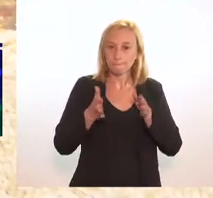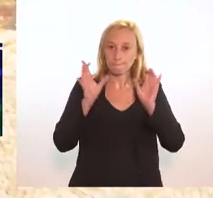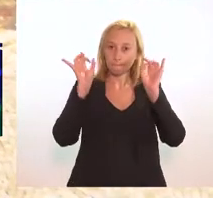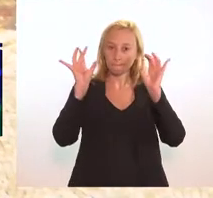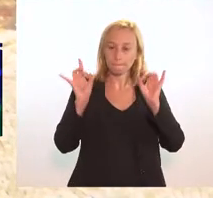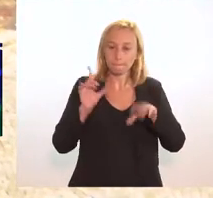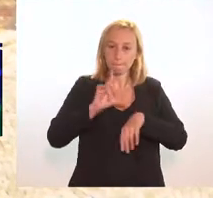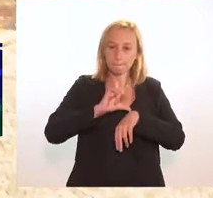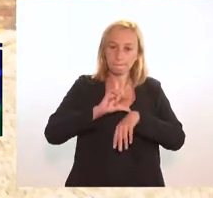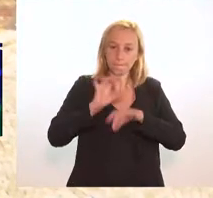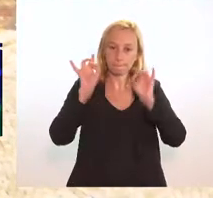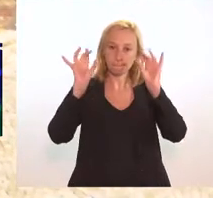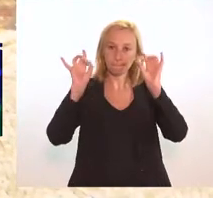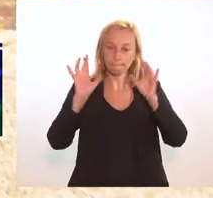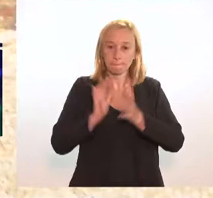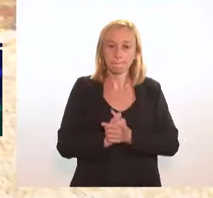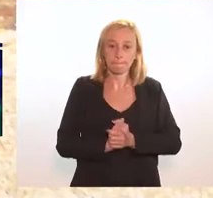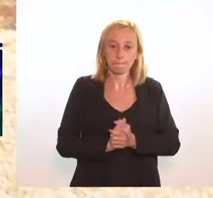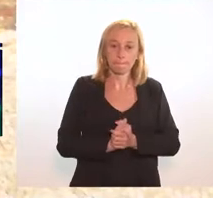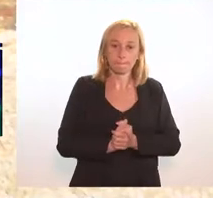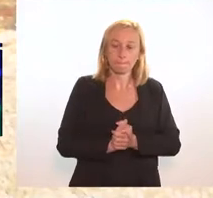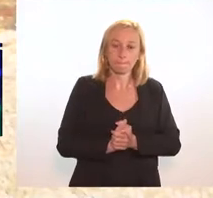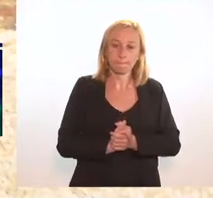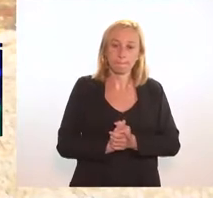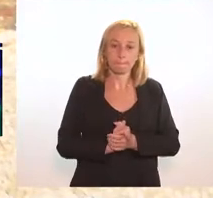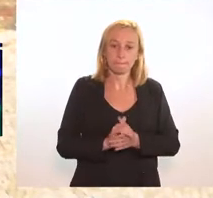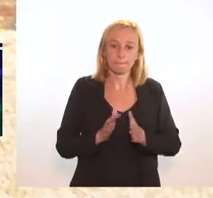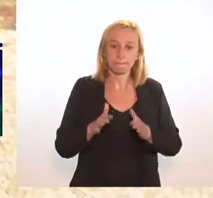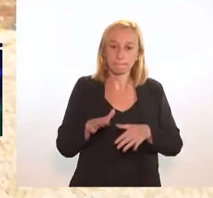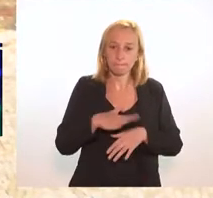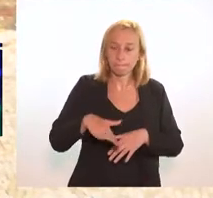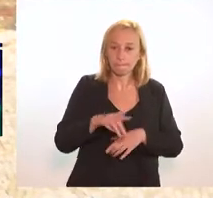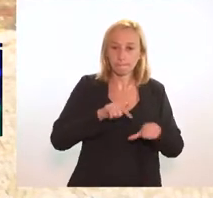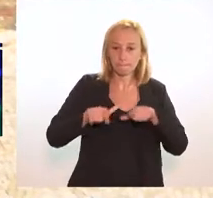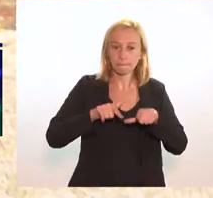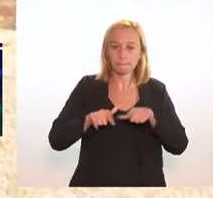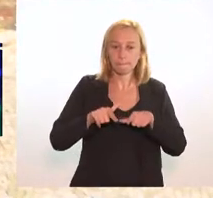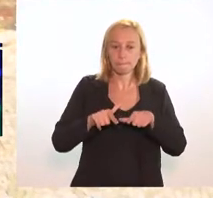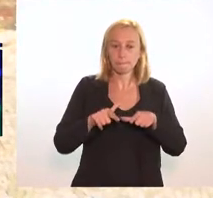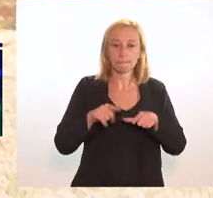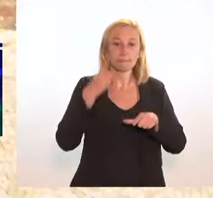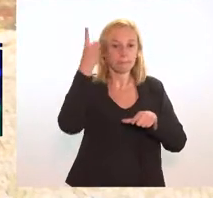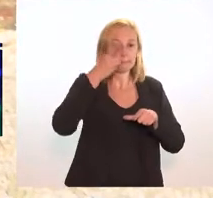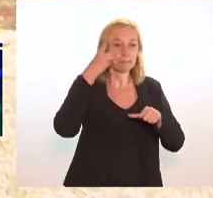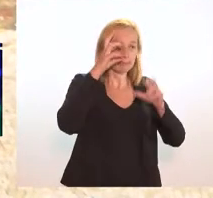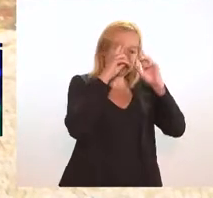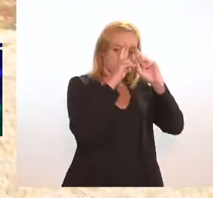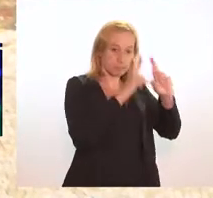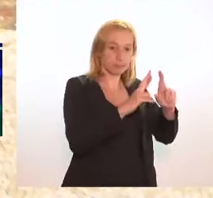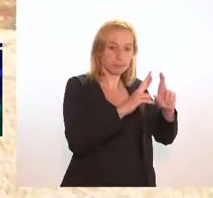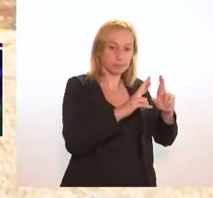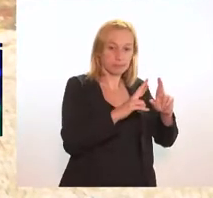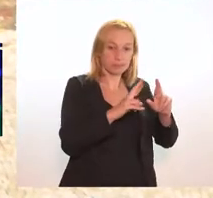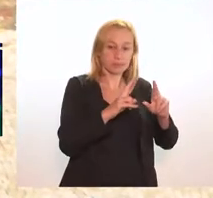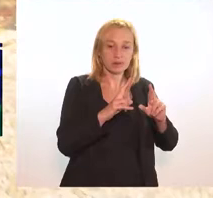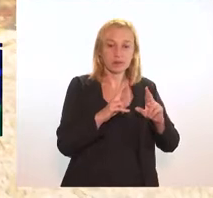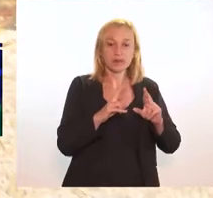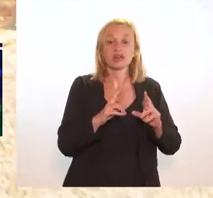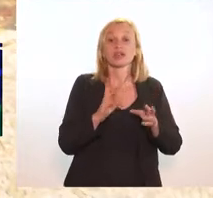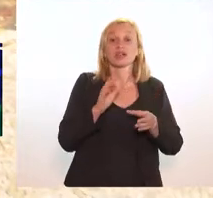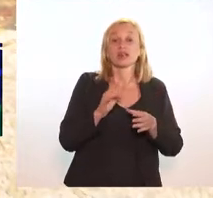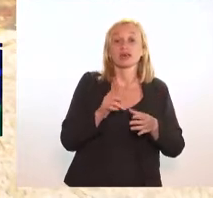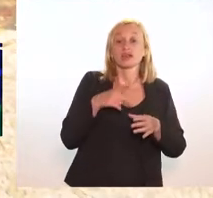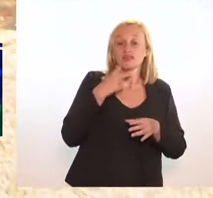num horário especial... que na condução dos trabalhos, Vossa Excelência, os deputados respeitem que a declaração de voto é para falar sobre o